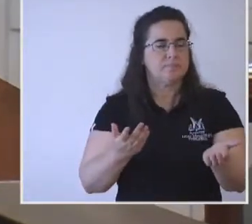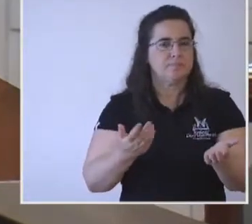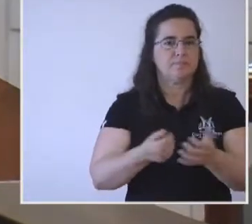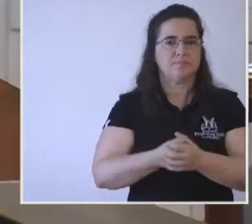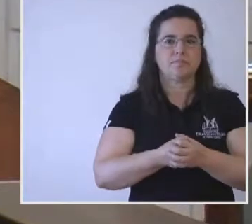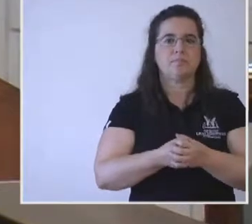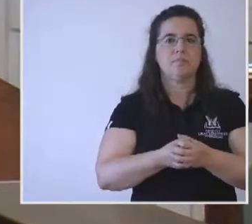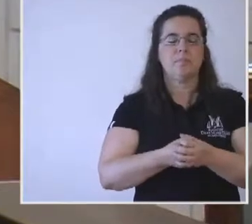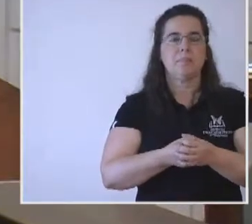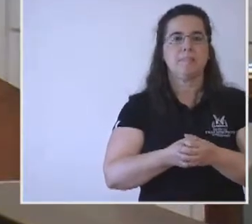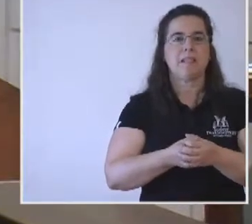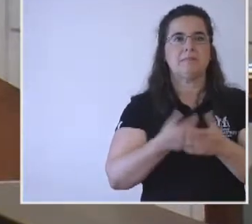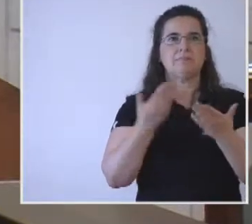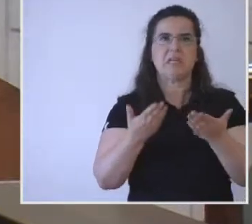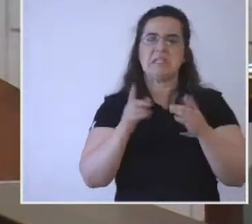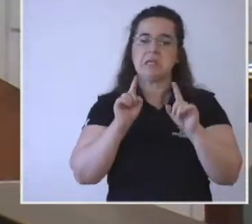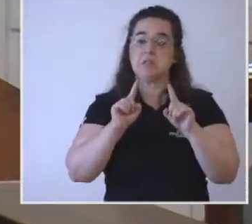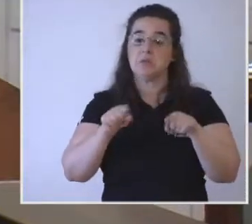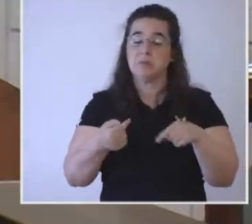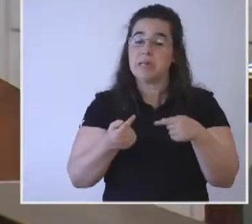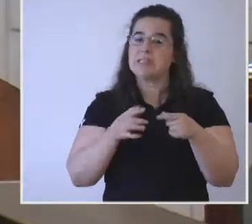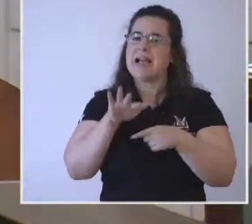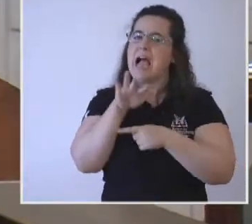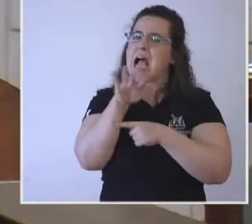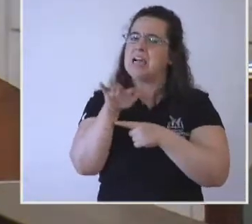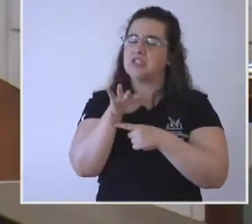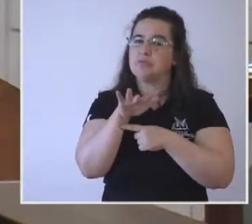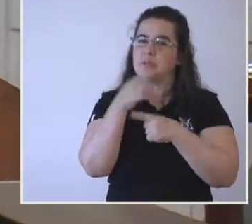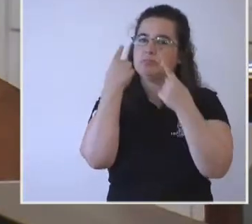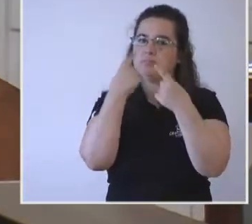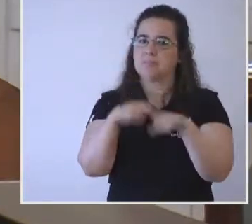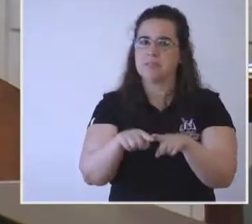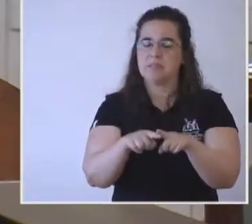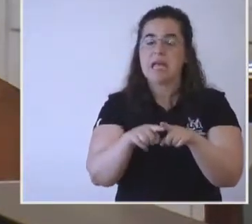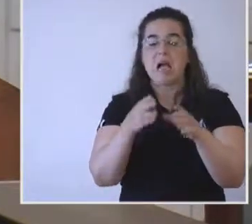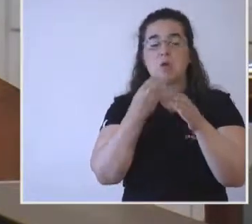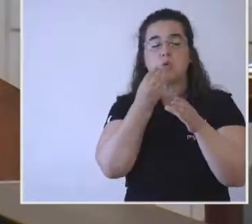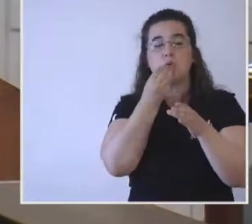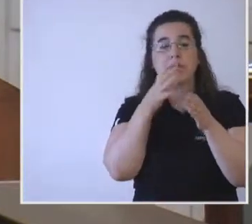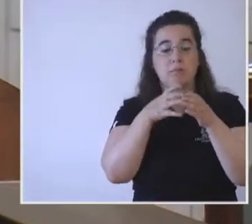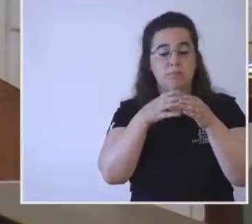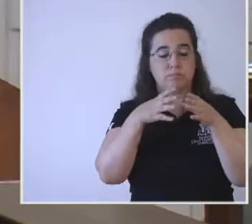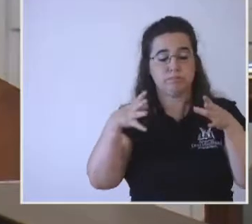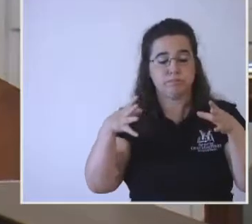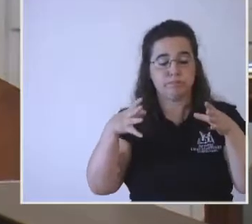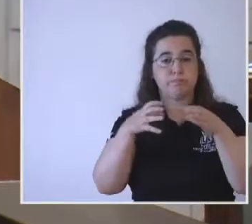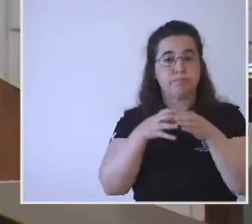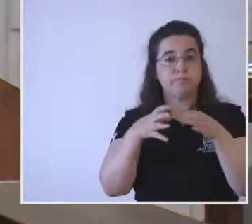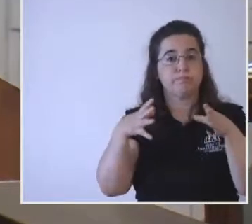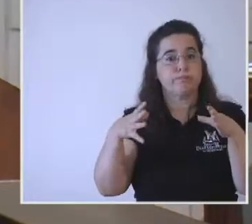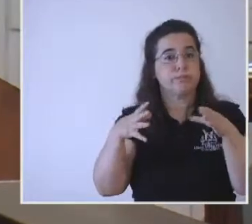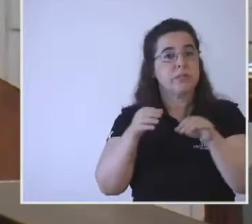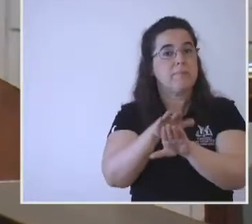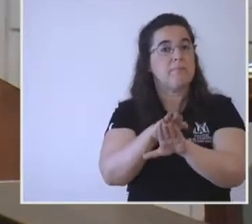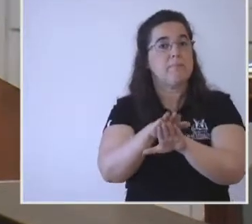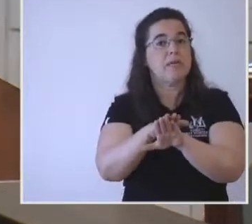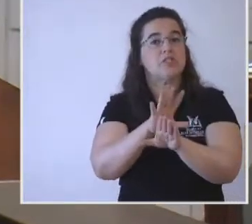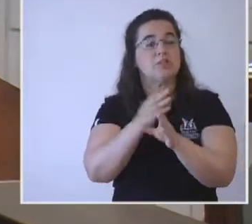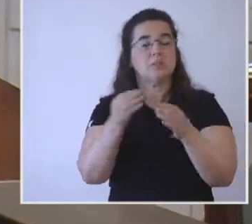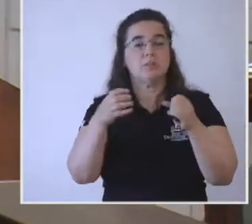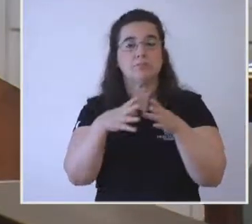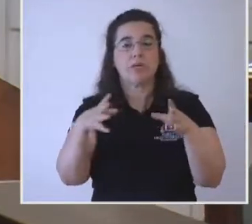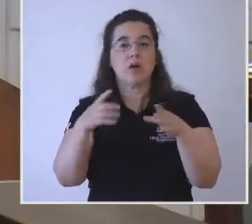Aqui começa a entrar um outro aspecto que é o da quantidade de peixe que as pessoas comem e da